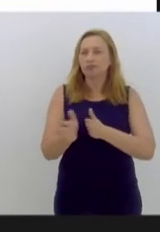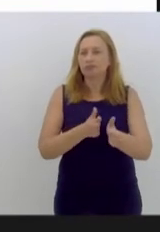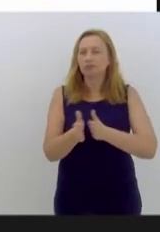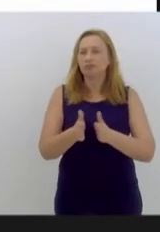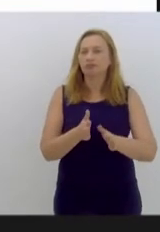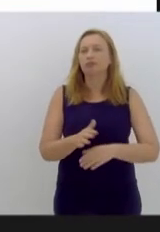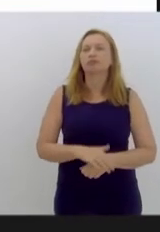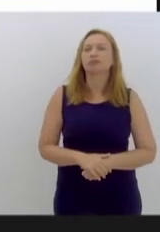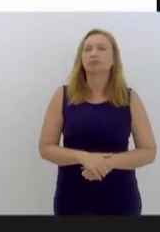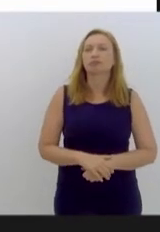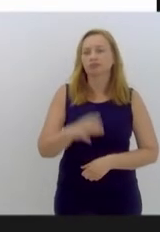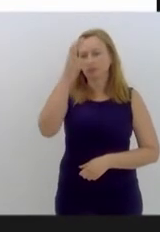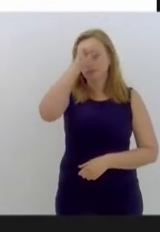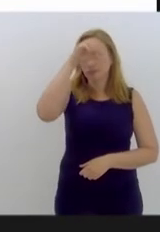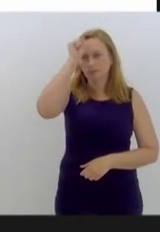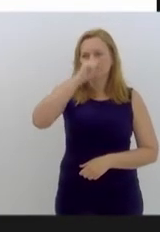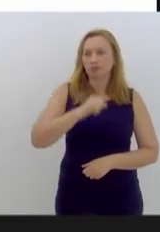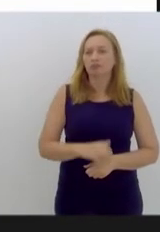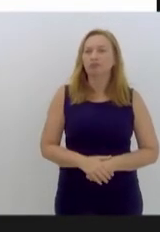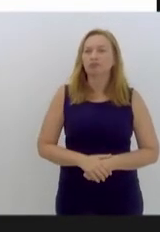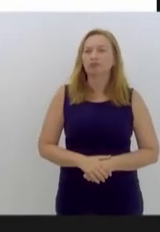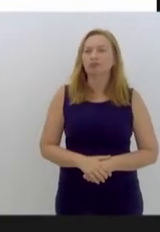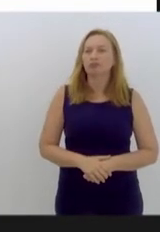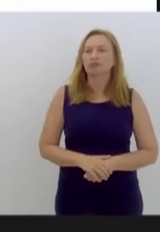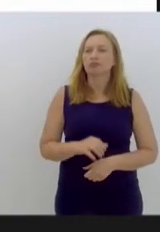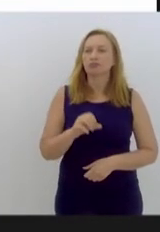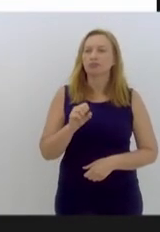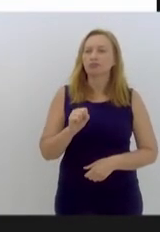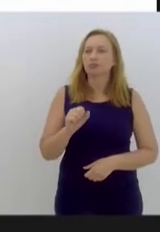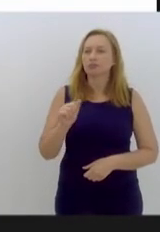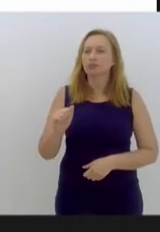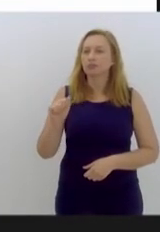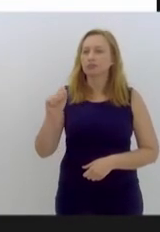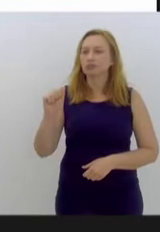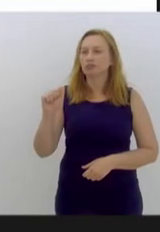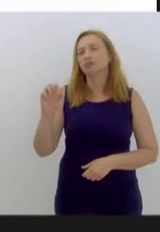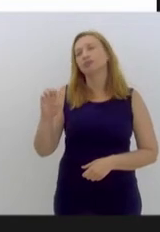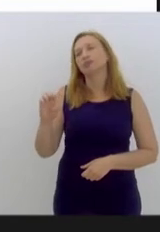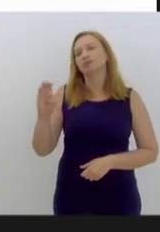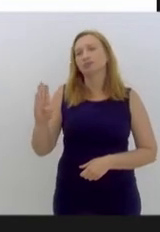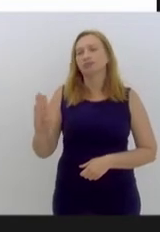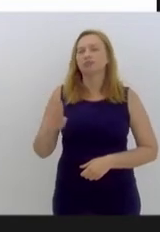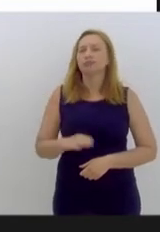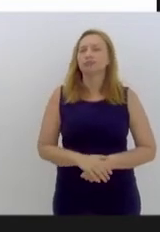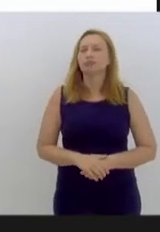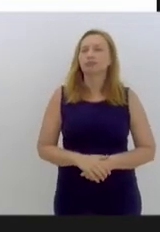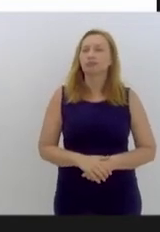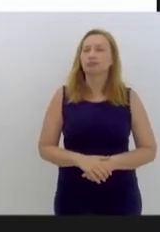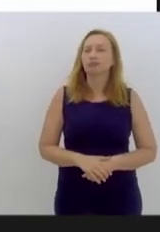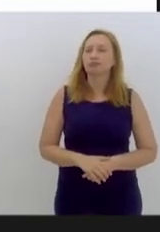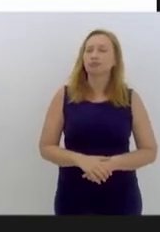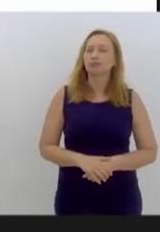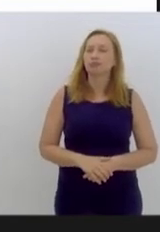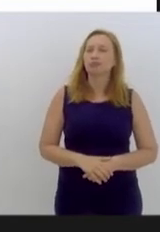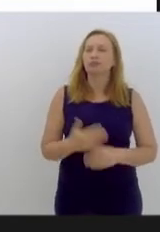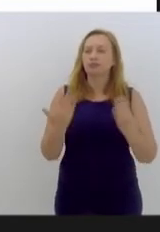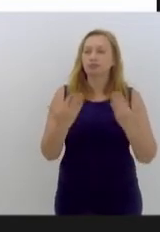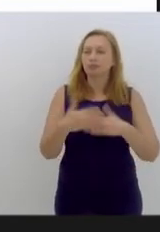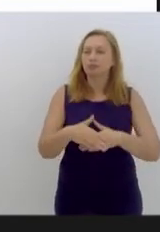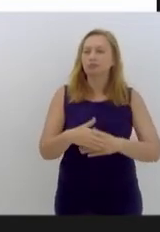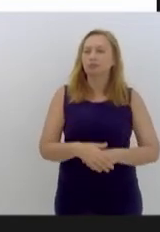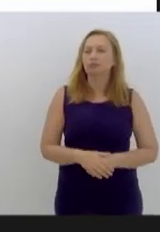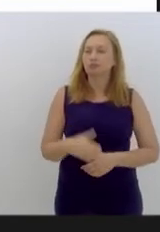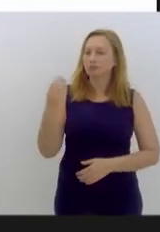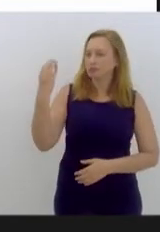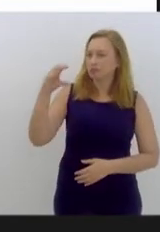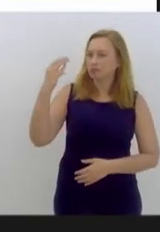Na aprendizagem, a gente colocou aqui o SAEB como a prova, mas até conversava ali com a secretária Marília, de